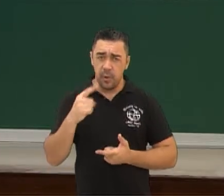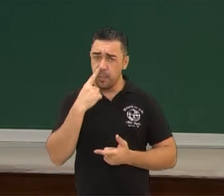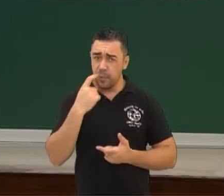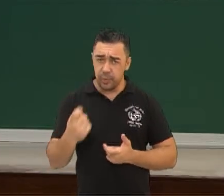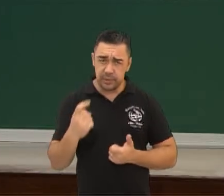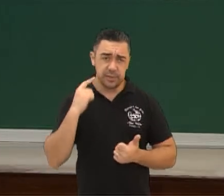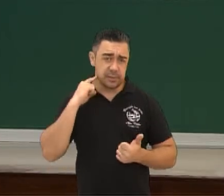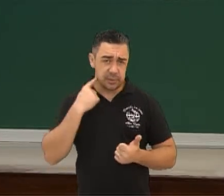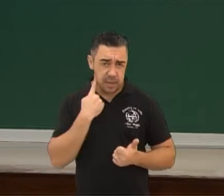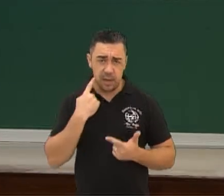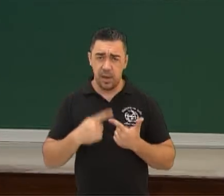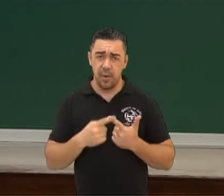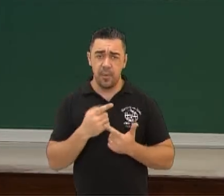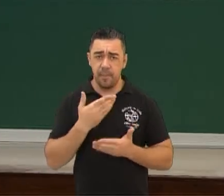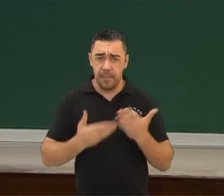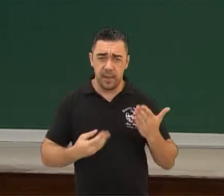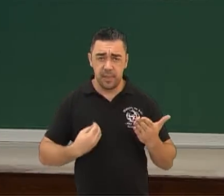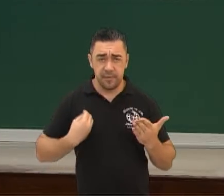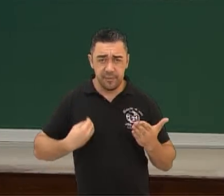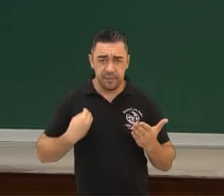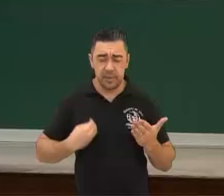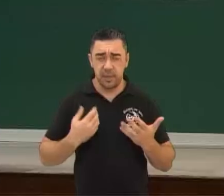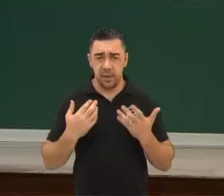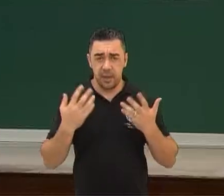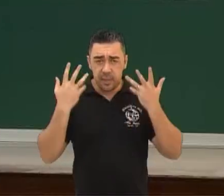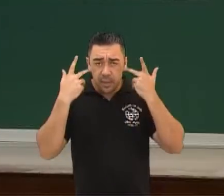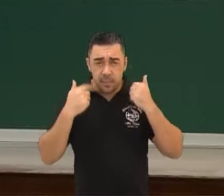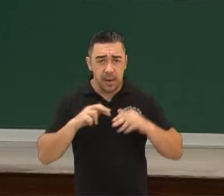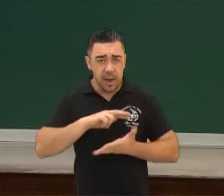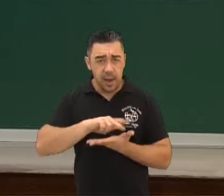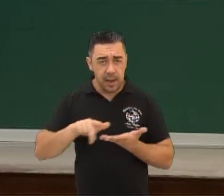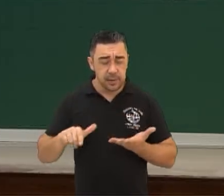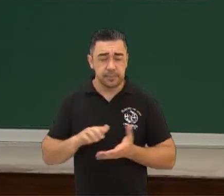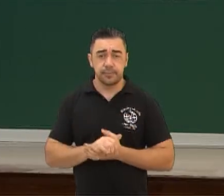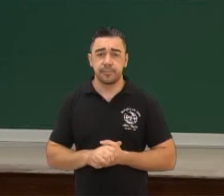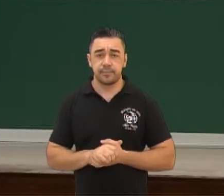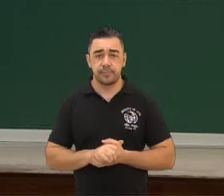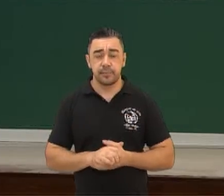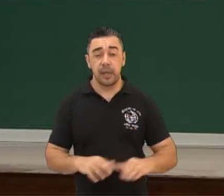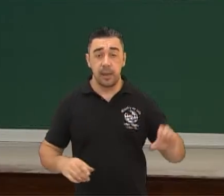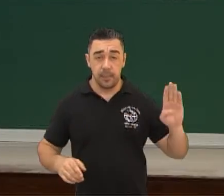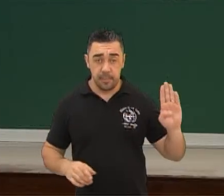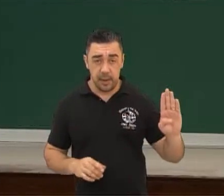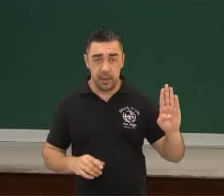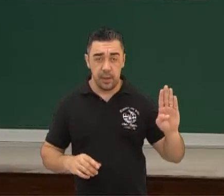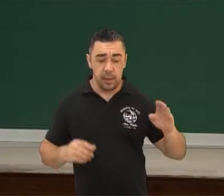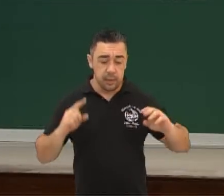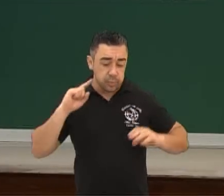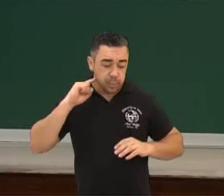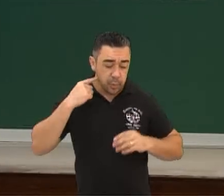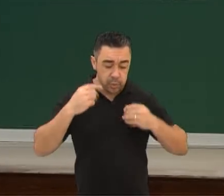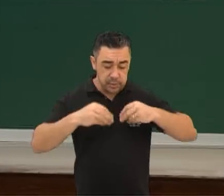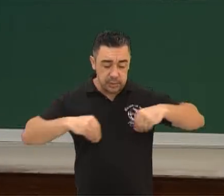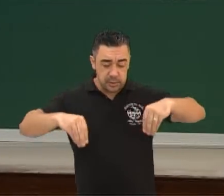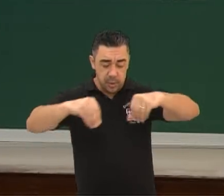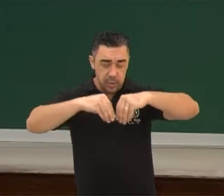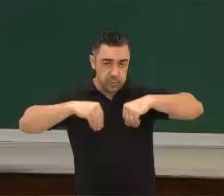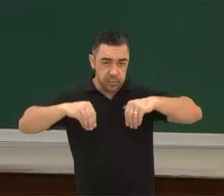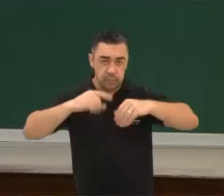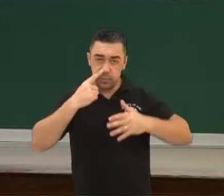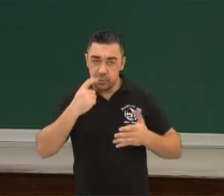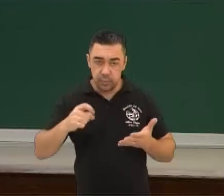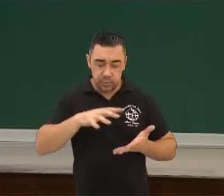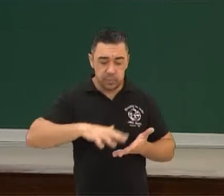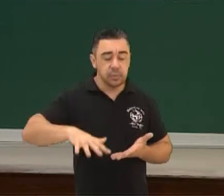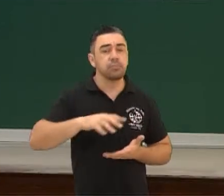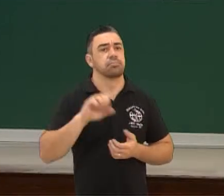Poluição, perda da biodiversidade, enfim. Contaminação do solo, né? As práticas da